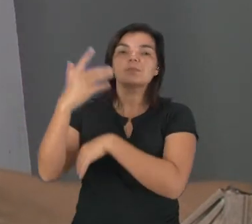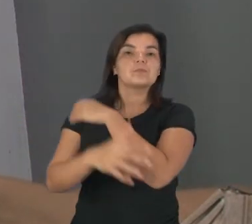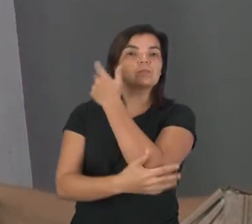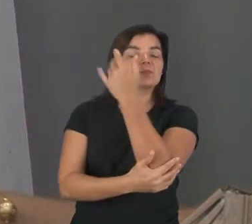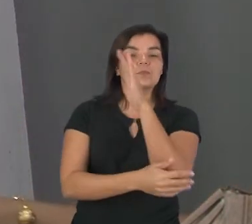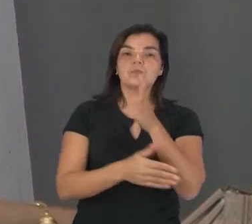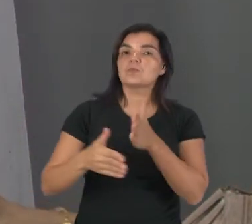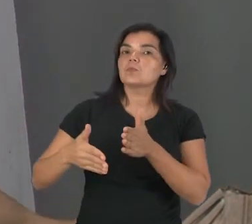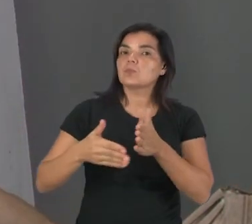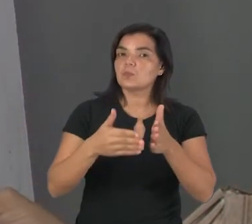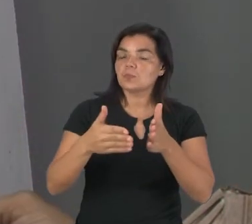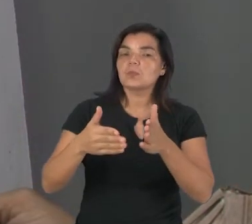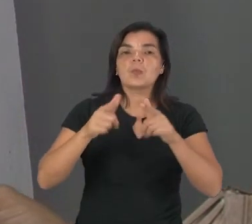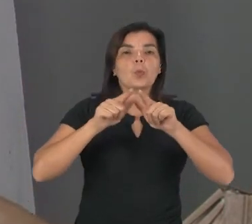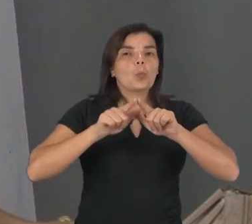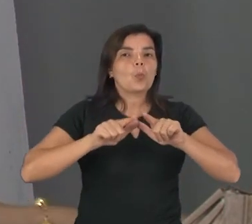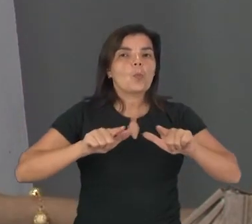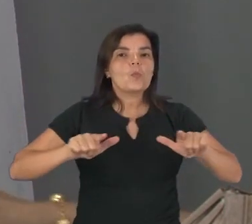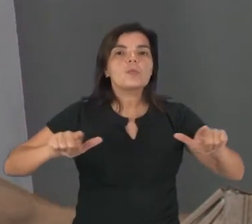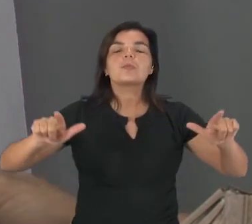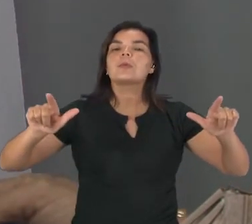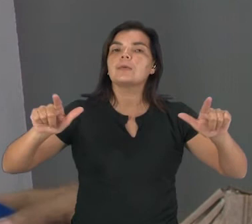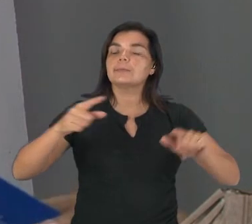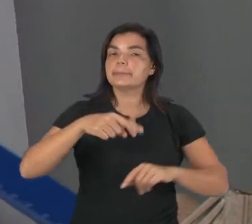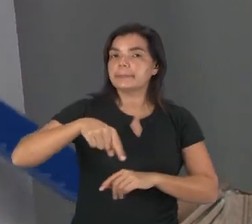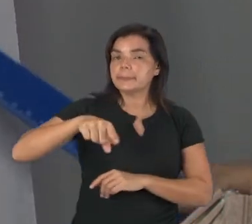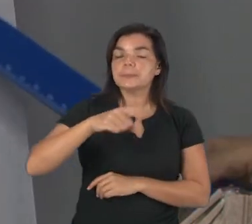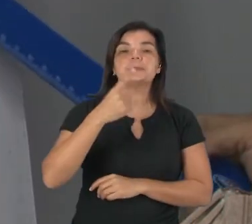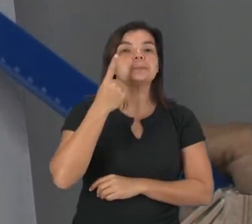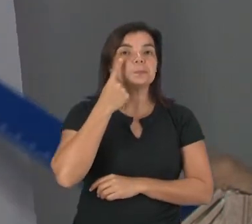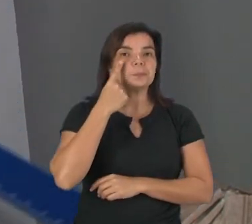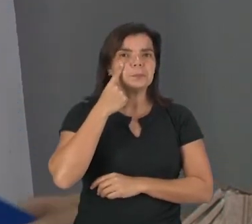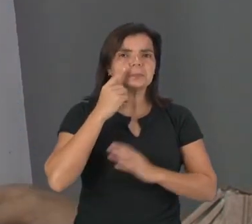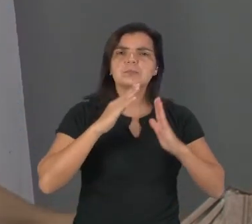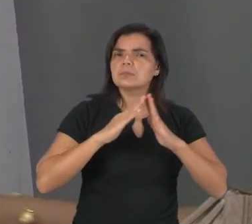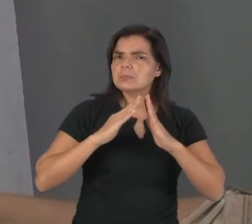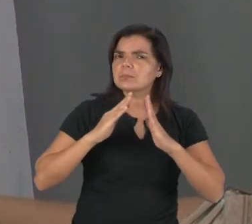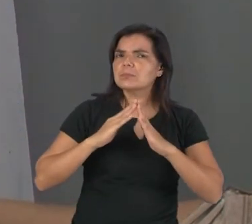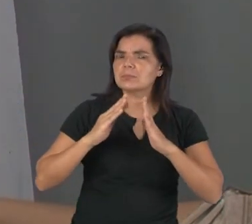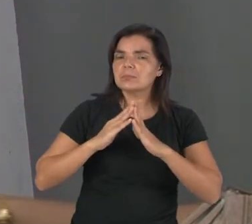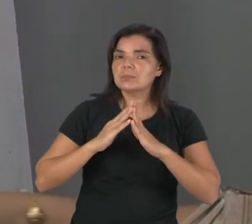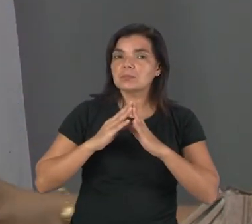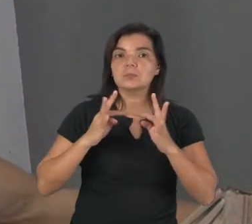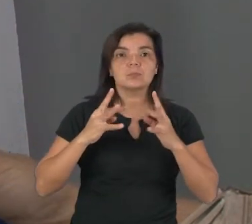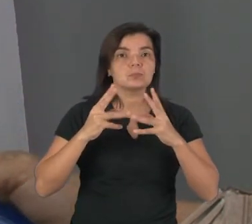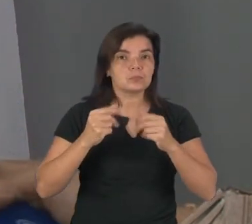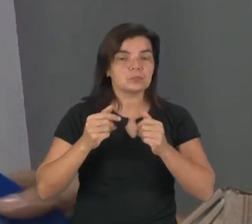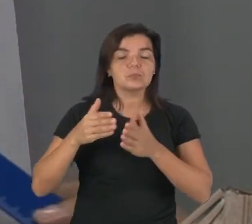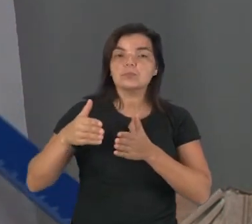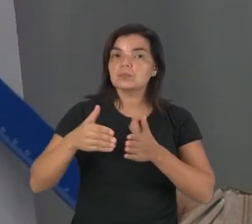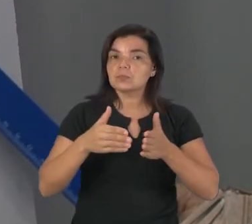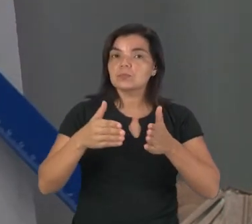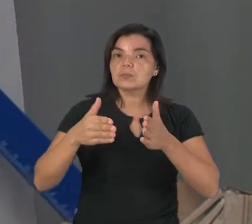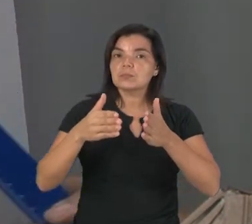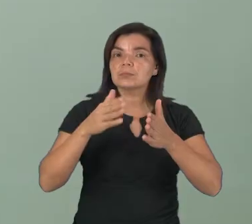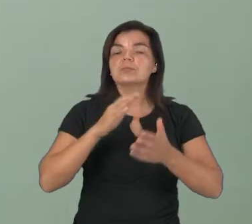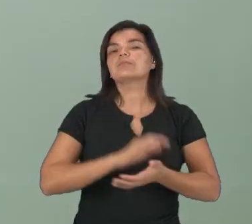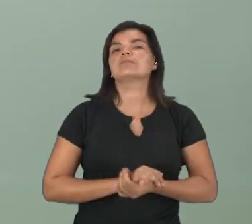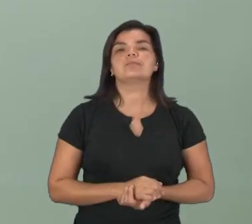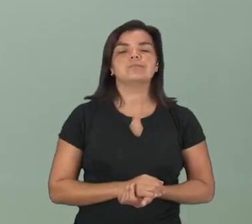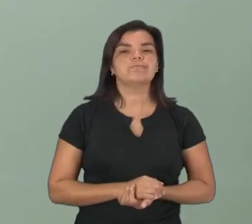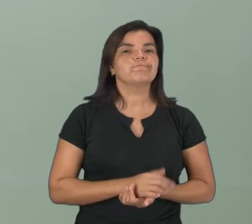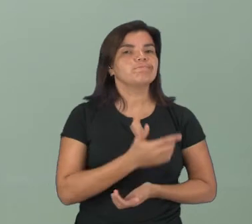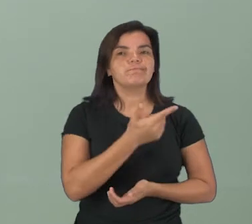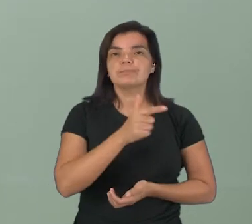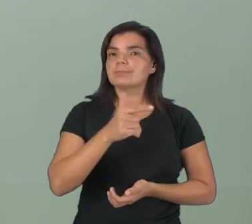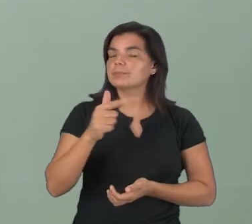um caminho bem deserto, olha. Vocês estão vendo alguma casa aqui durante todo este trajeto? Não